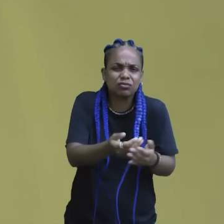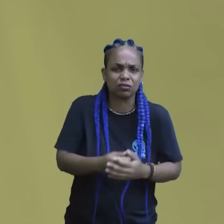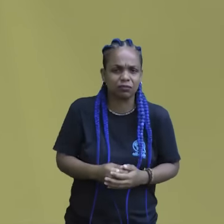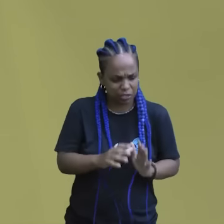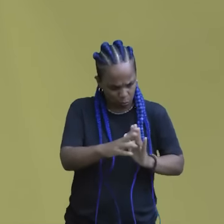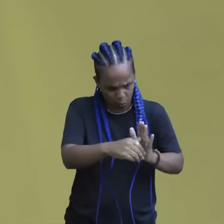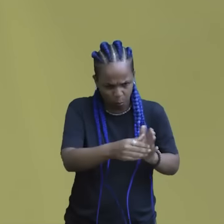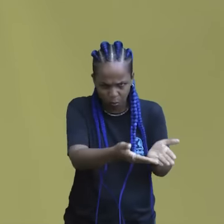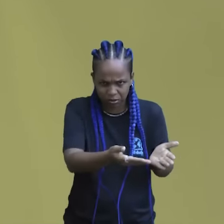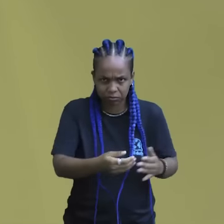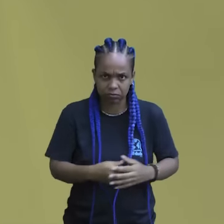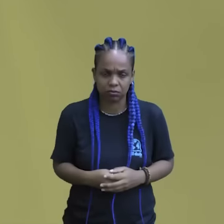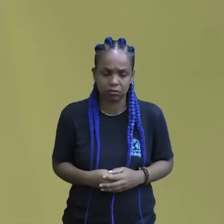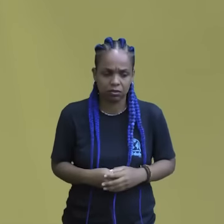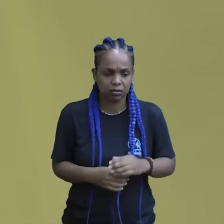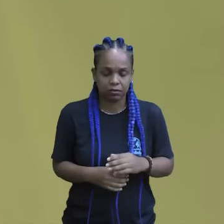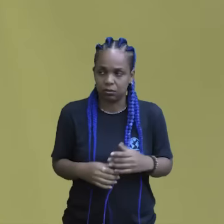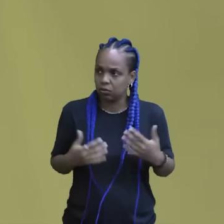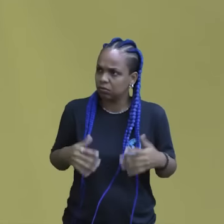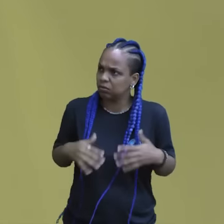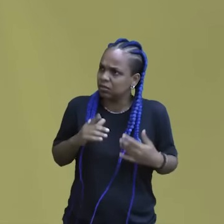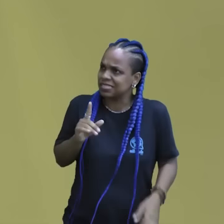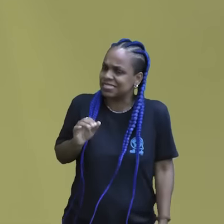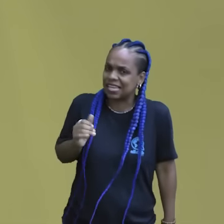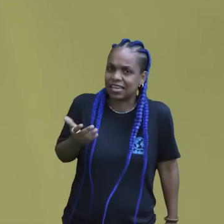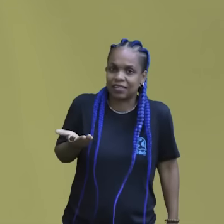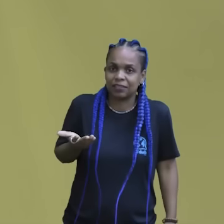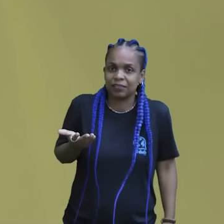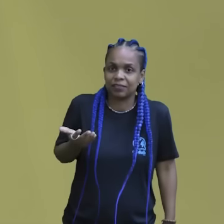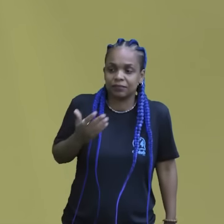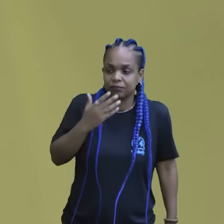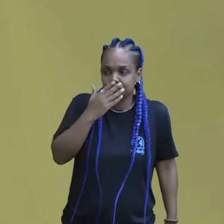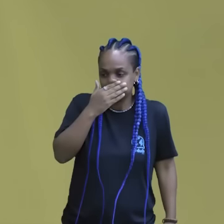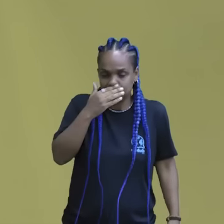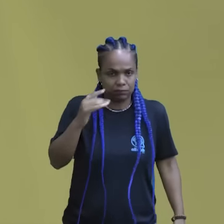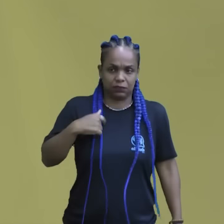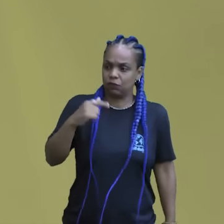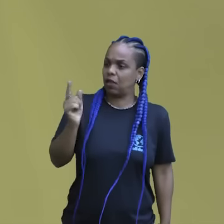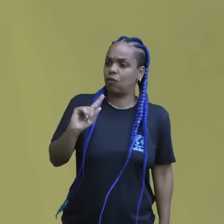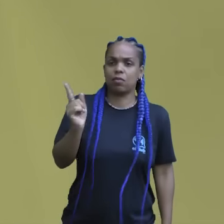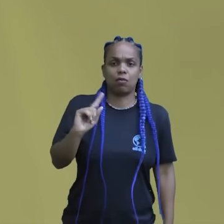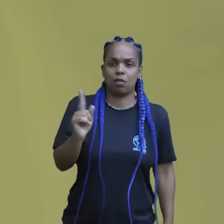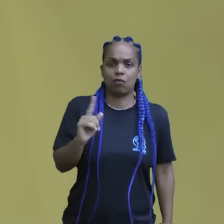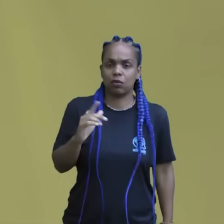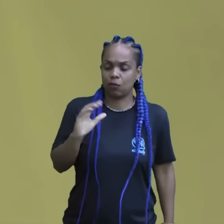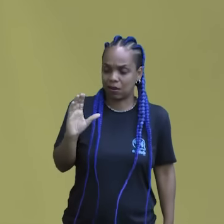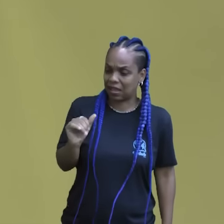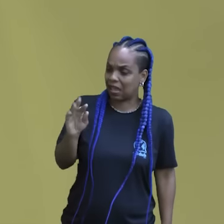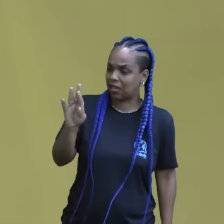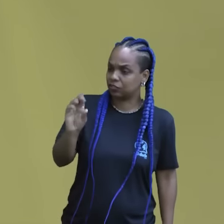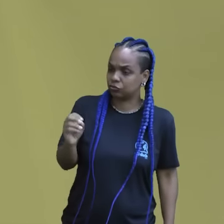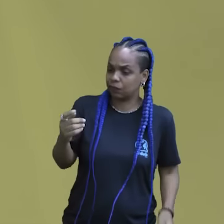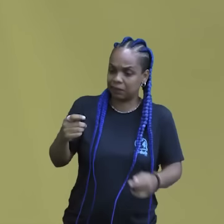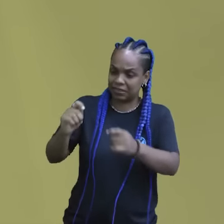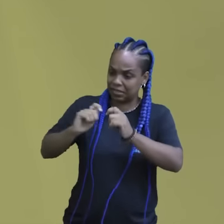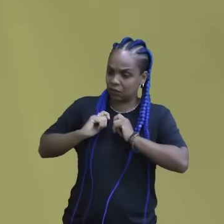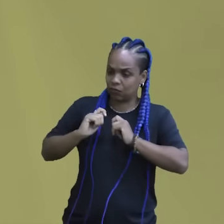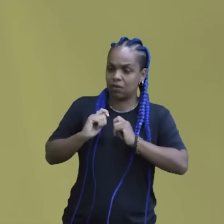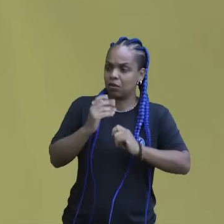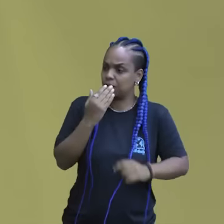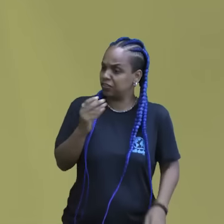não, foi seu Castro quem me deu, eu não pedi. E ela: mas por que uma fantasia de diabo? Era melhor que te desse umas